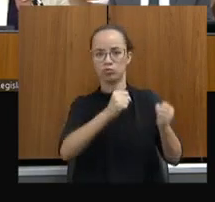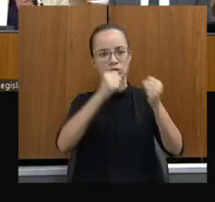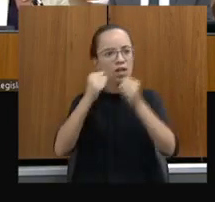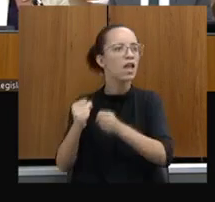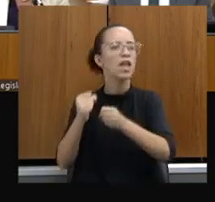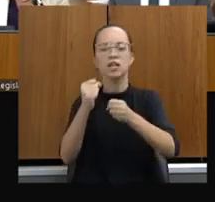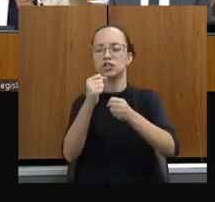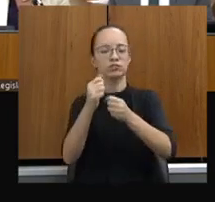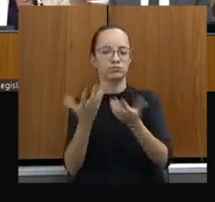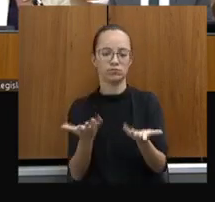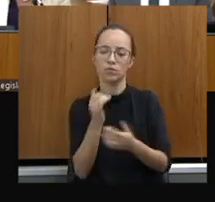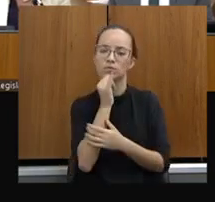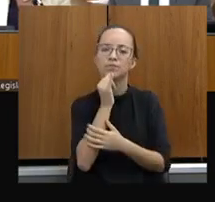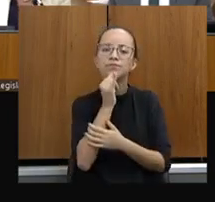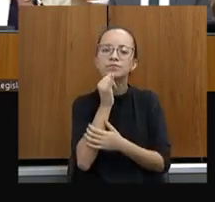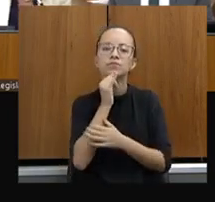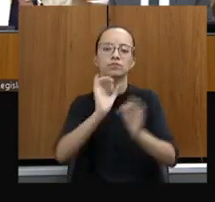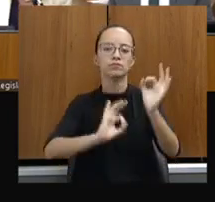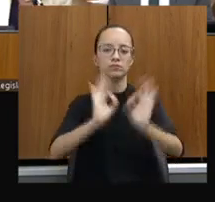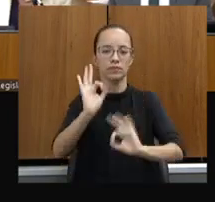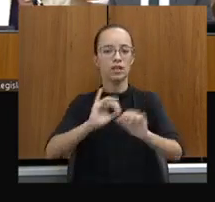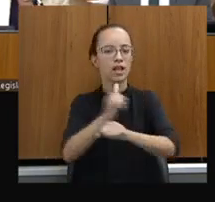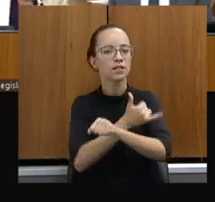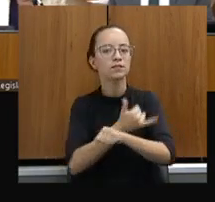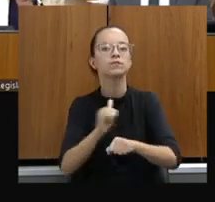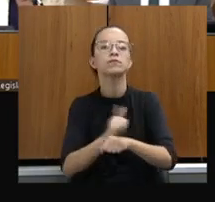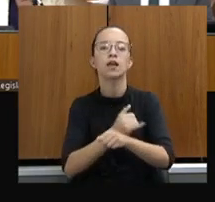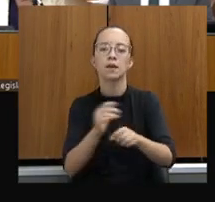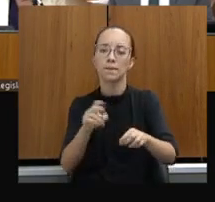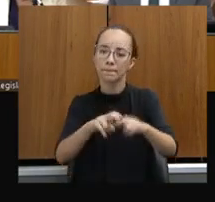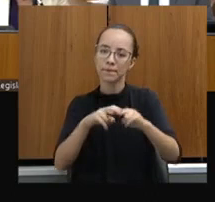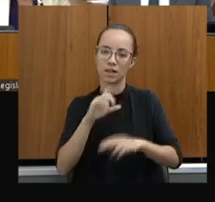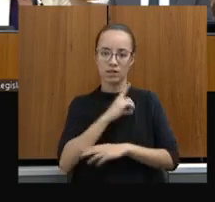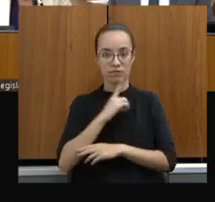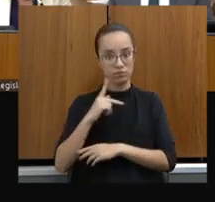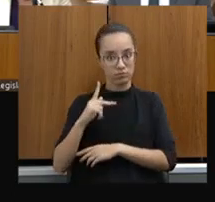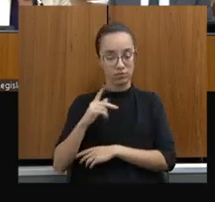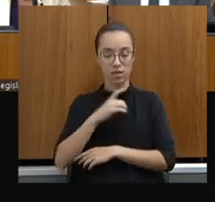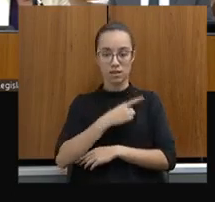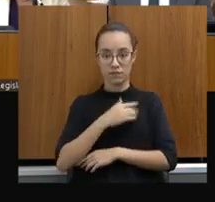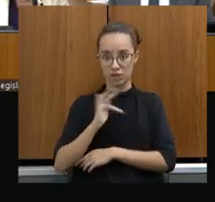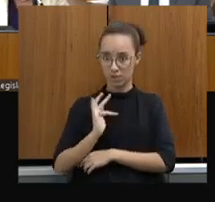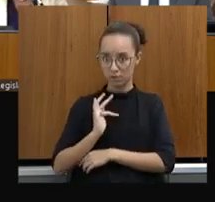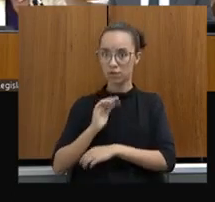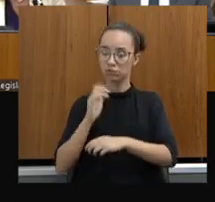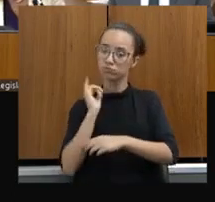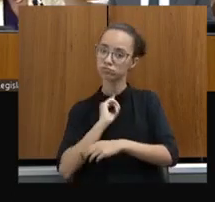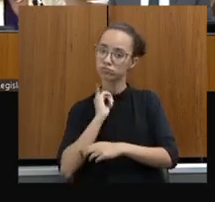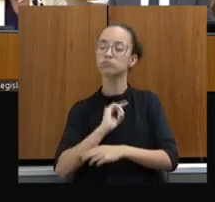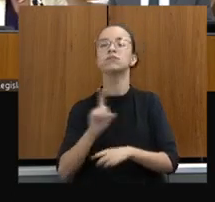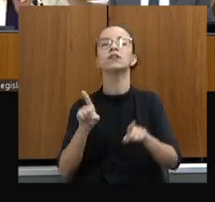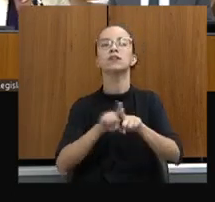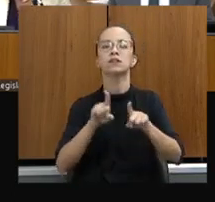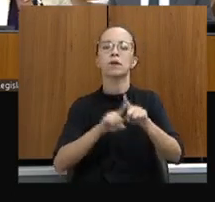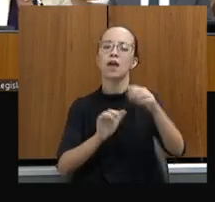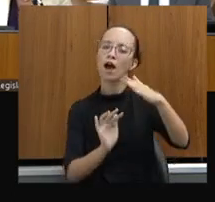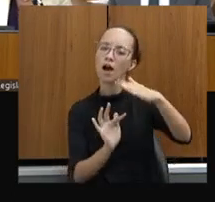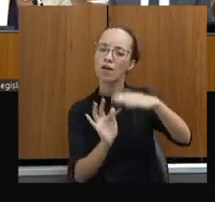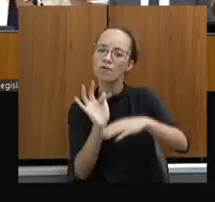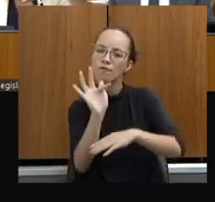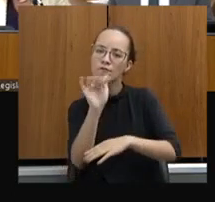de outras esferas a gente tem por exemplo o planejamento estratégico Defensoria Pública também do Estado de Minas Gerais Além disso Fundação João Pinheiro